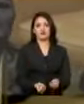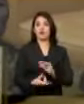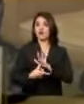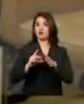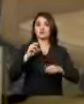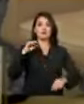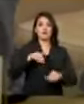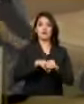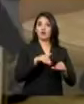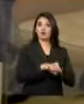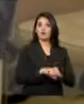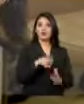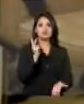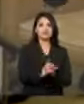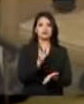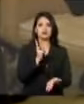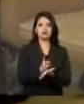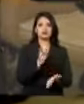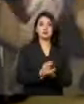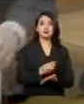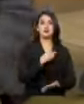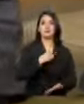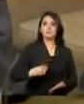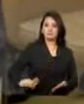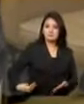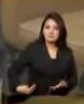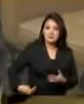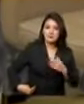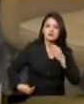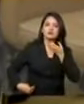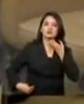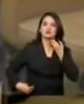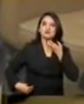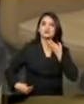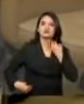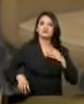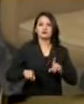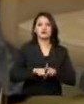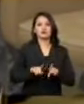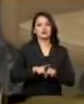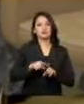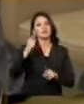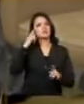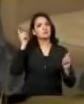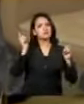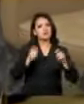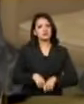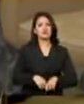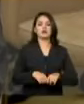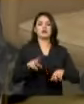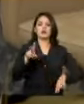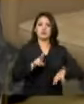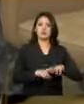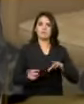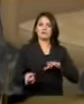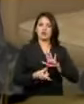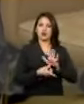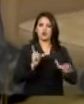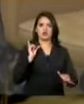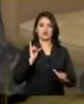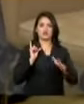maneira ministros que entendiam pela possibilidade de execução da pena antecipada, da pena privativa de